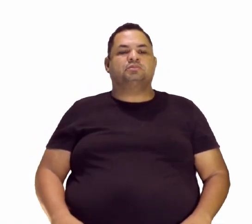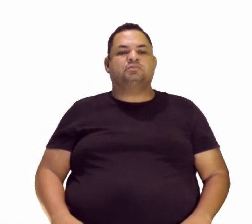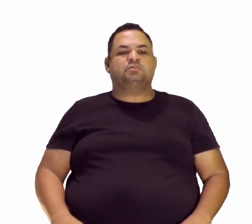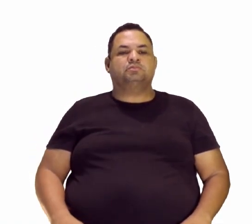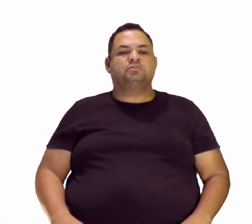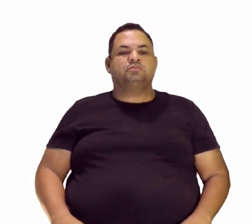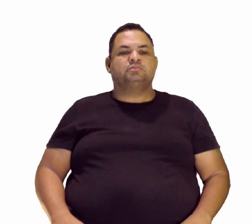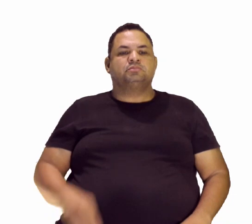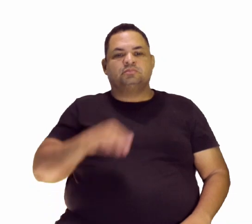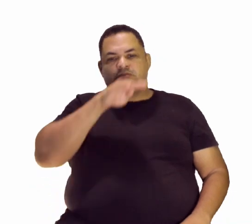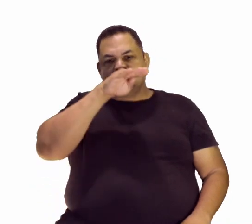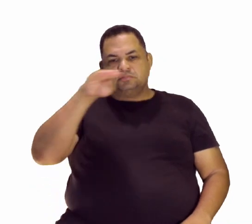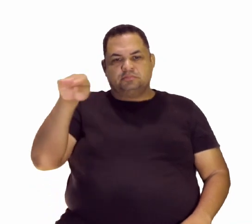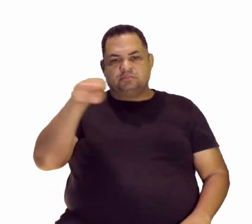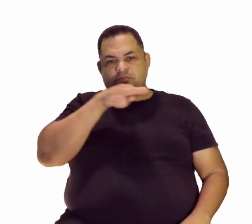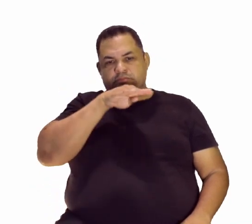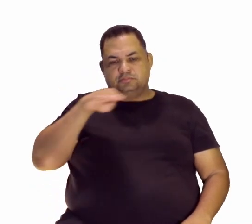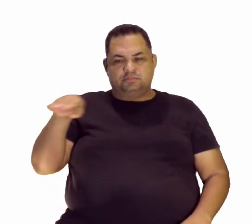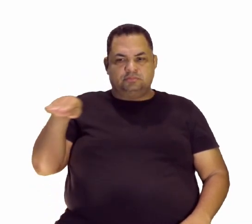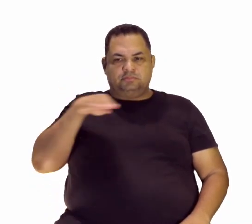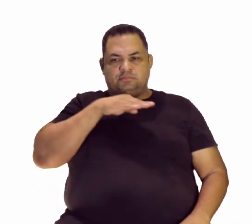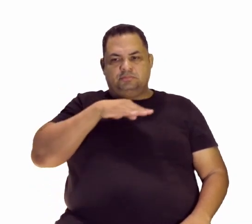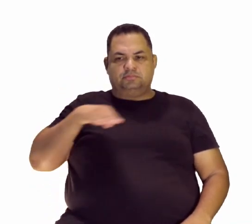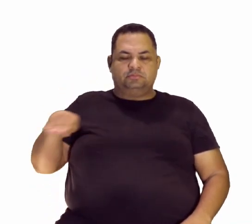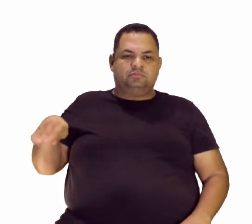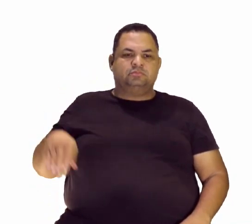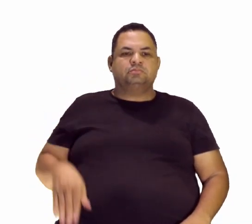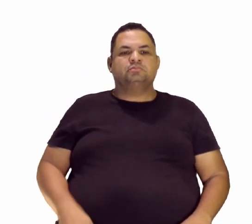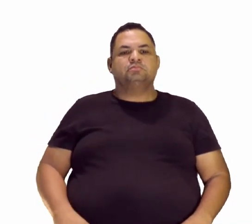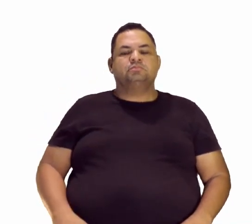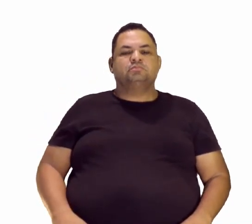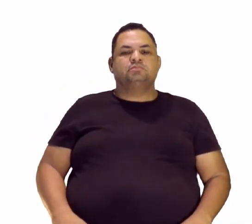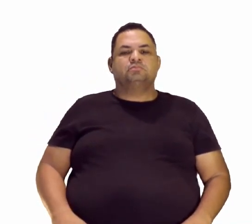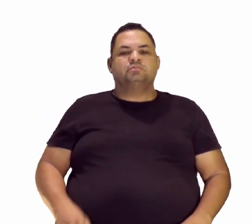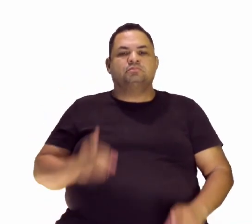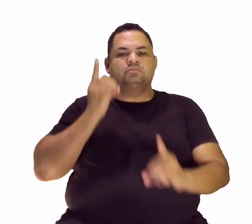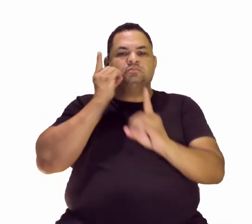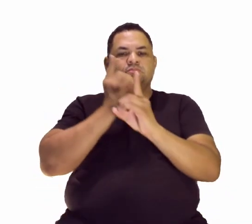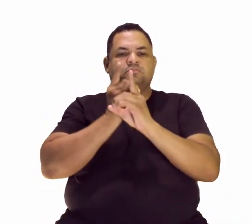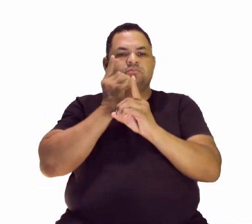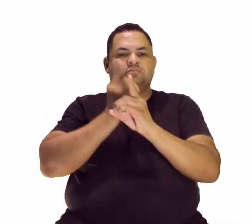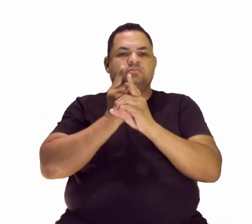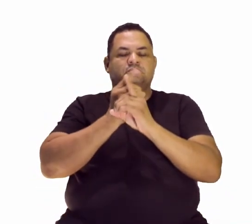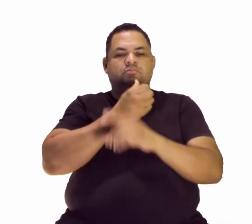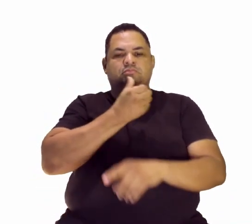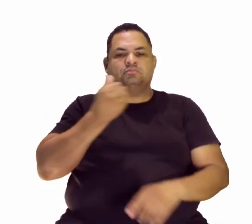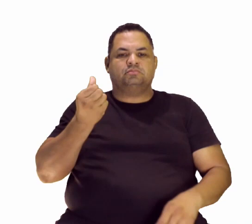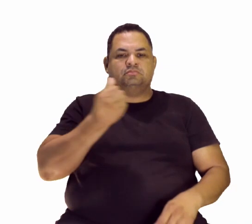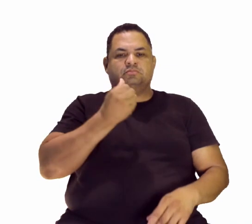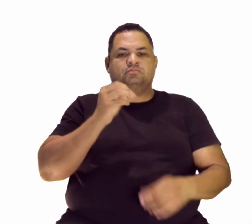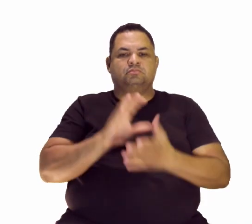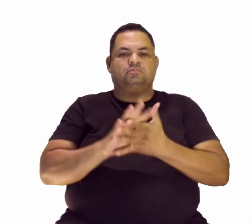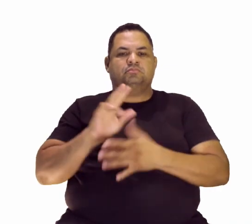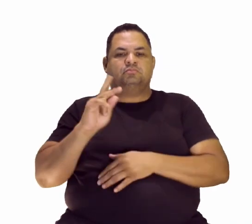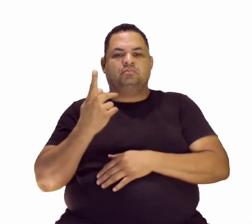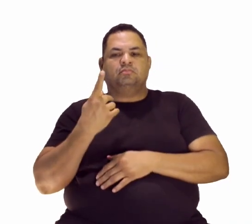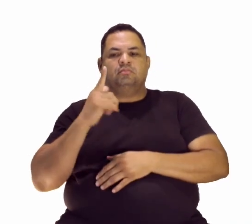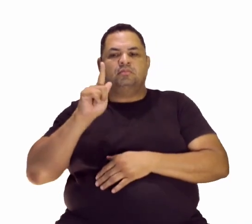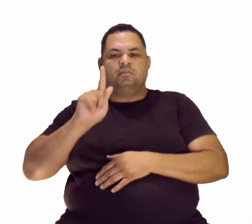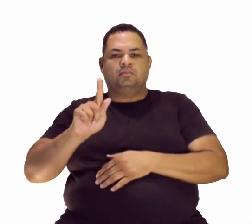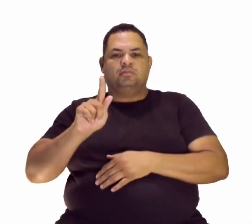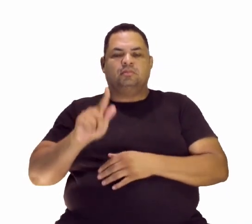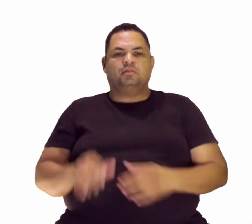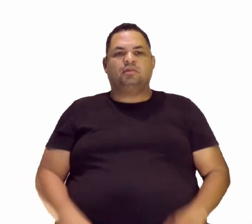mesmo período, nessa mesma linha horizontal, você localiza o elemento mercúrio, não é